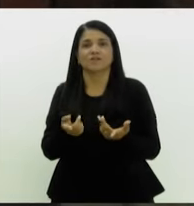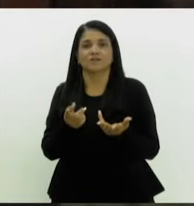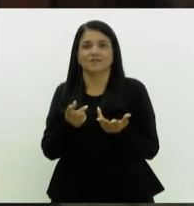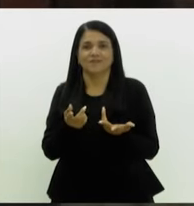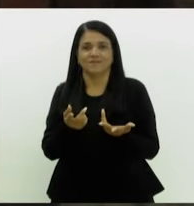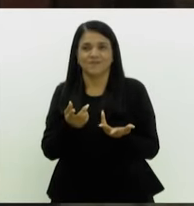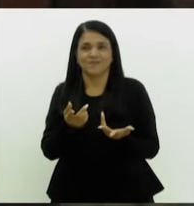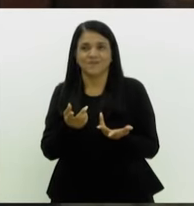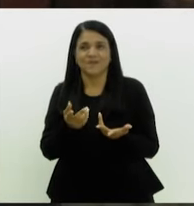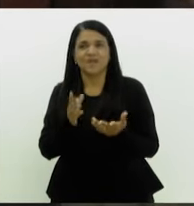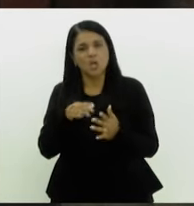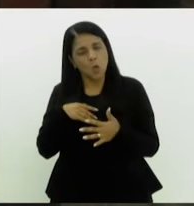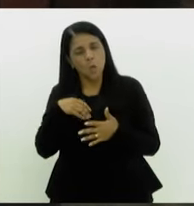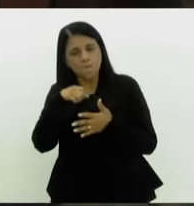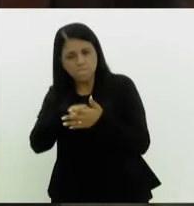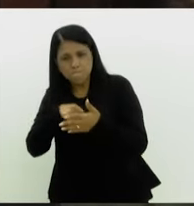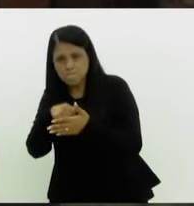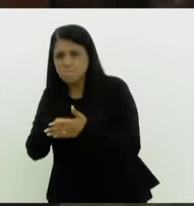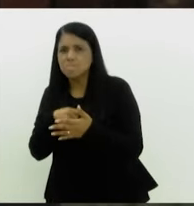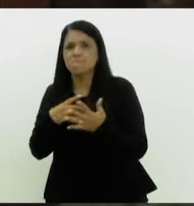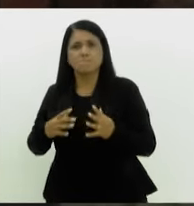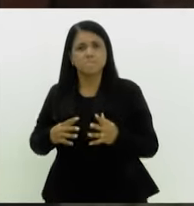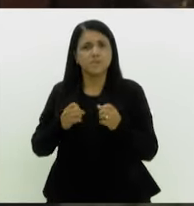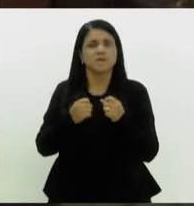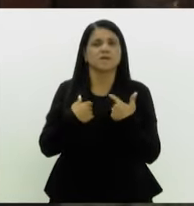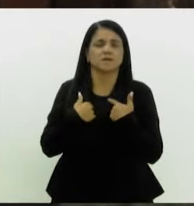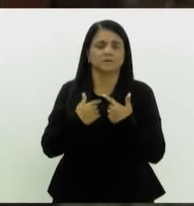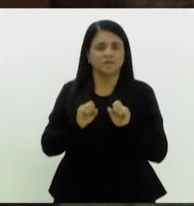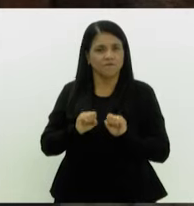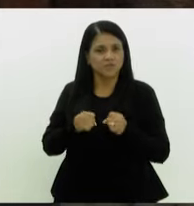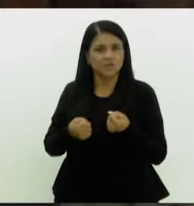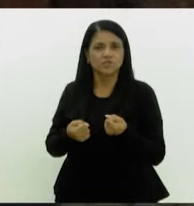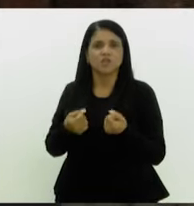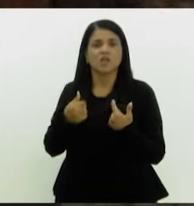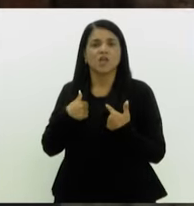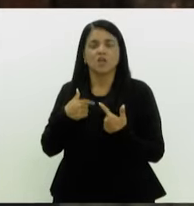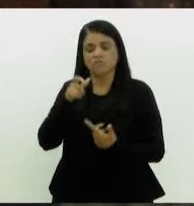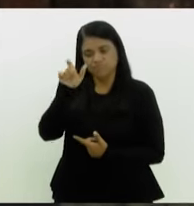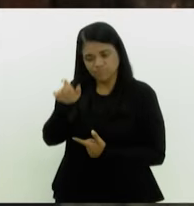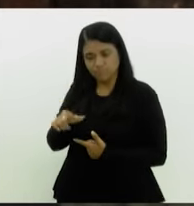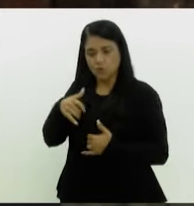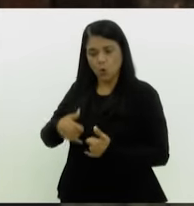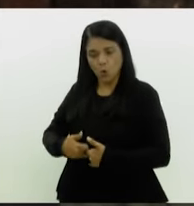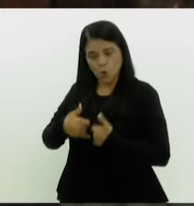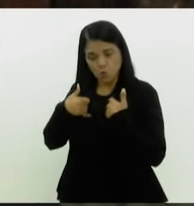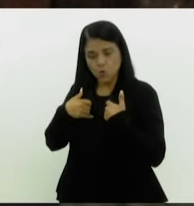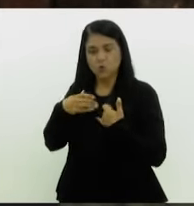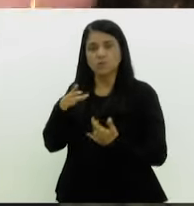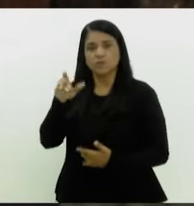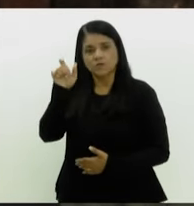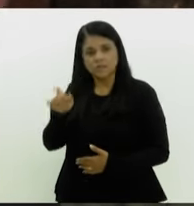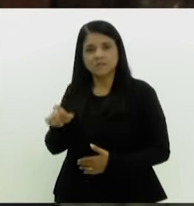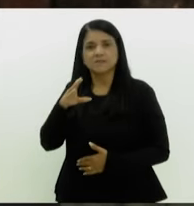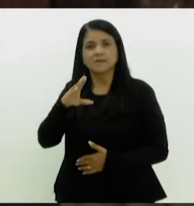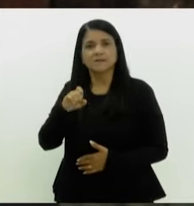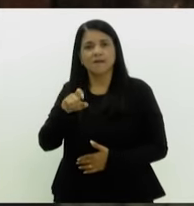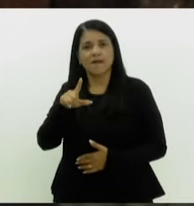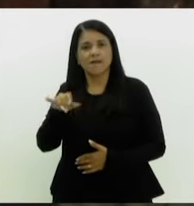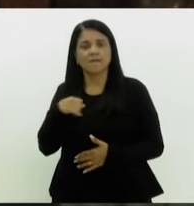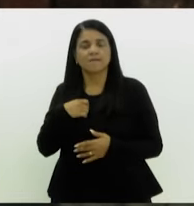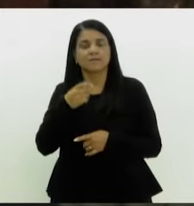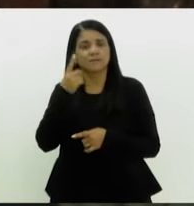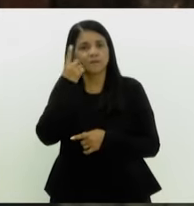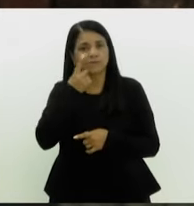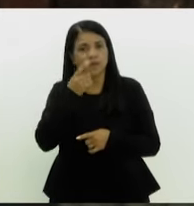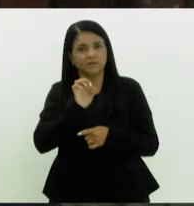viu Ju mas eu tenho orgulho de dizer que eu fiz questão que a Célia viesse deputada estadual e tá aí dando esse orgulho